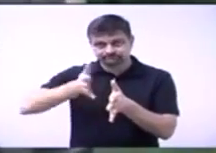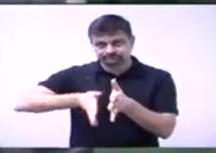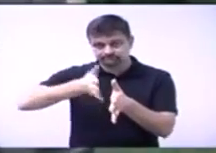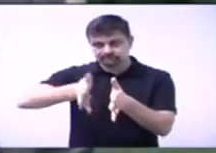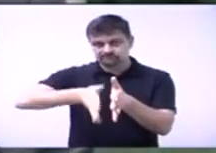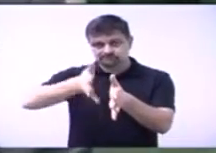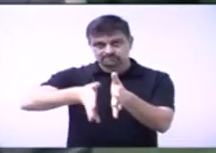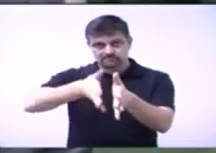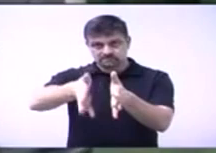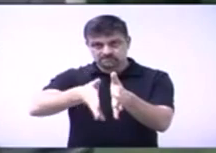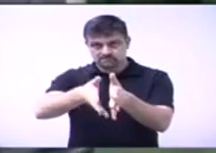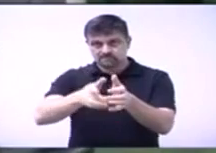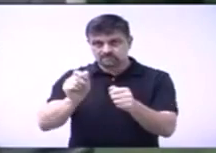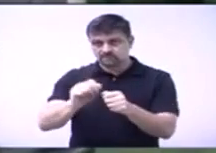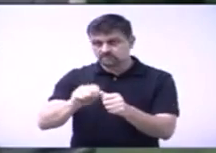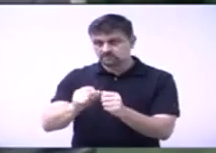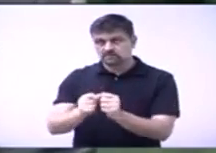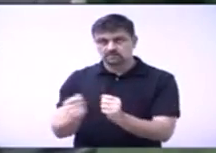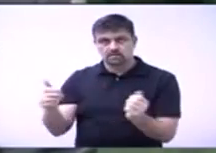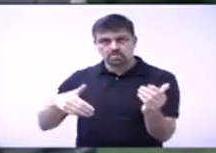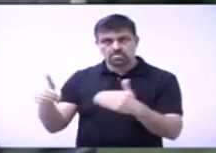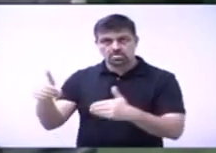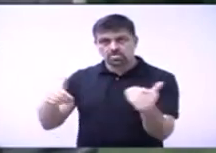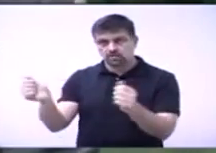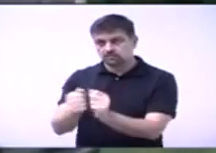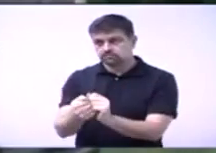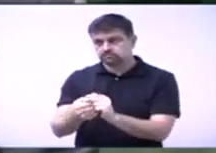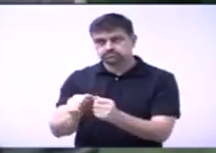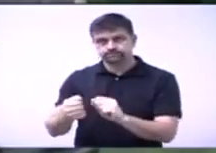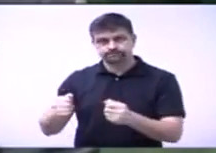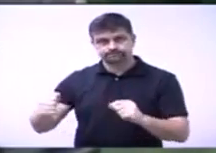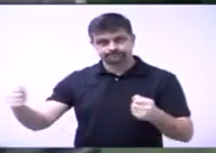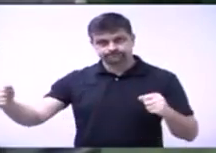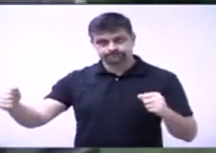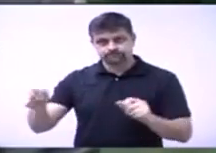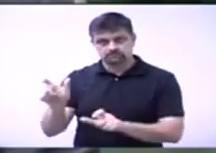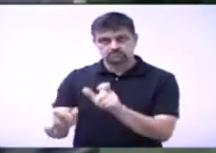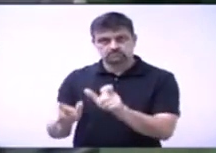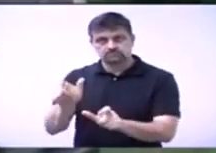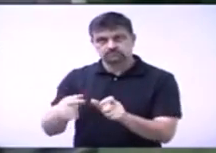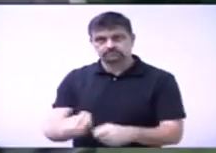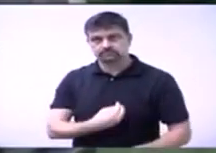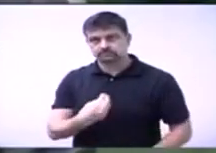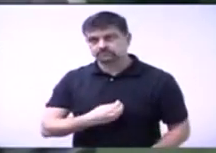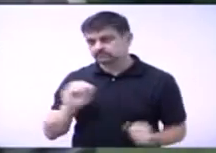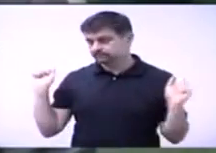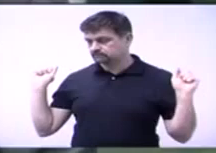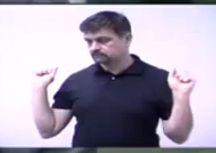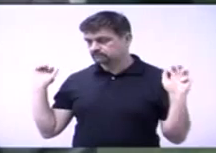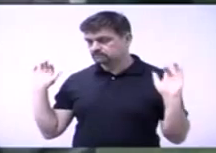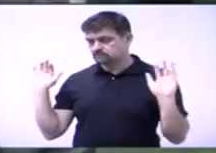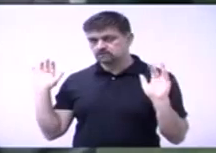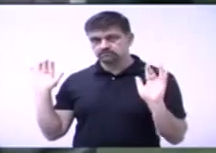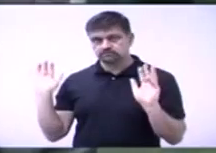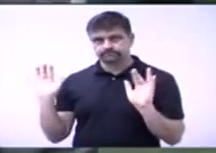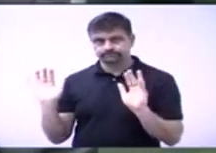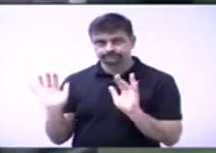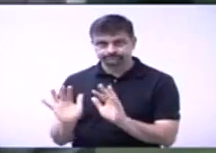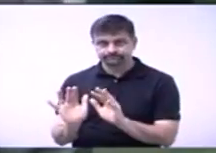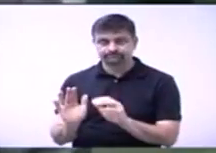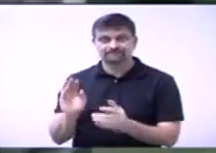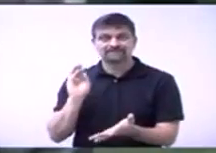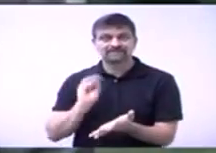aqui, e tudo foi se adensando nesse eixo, e não houve aí